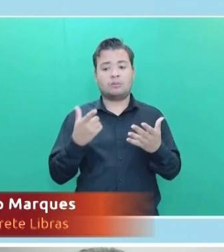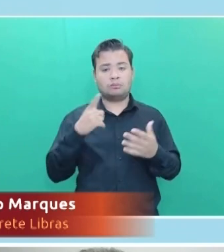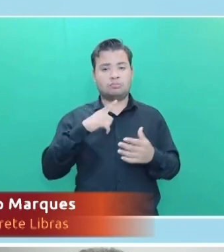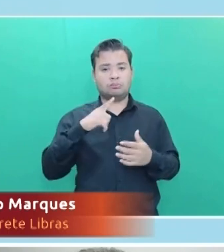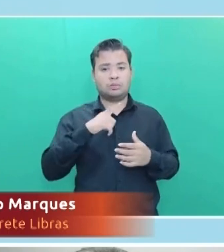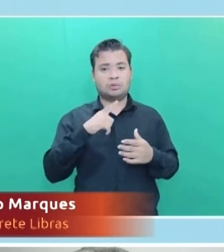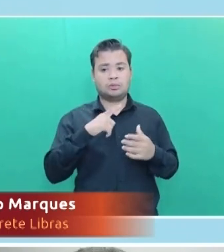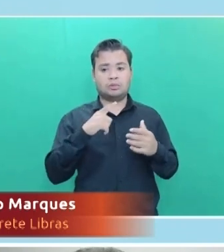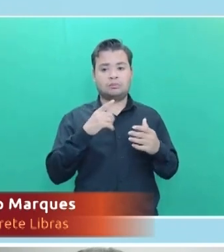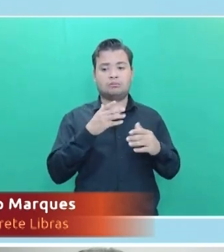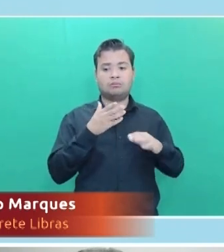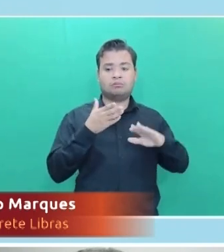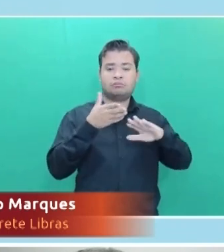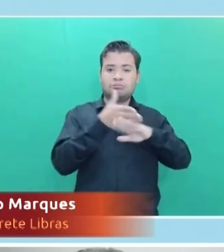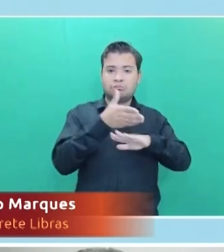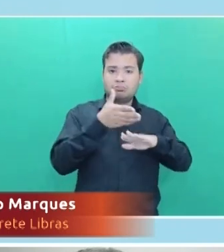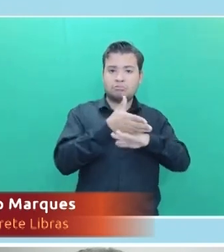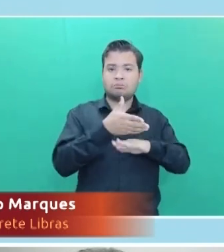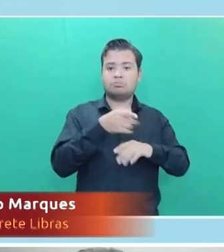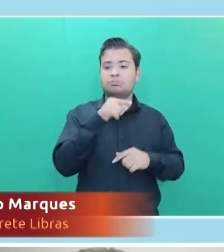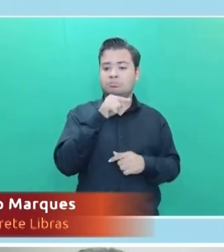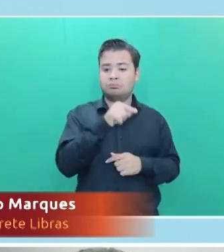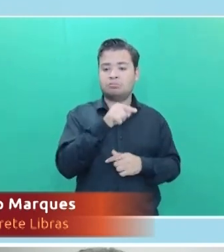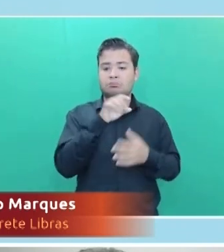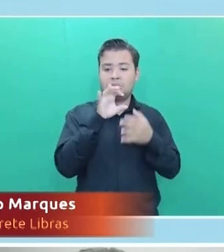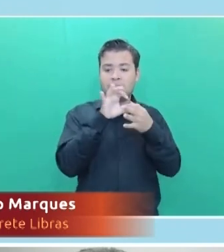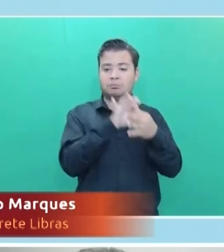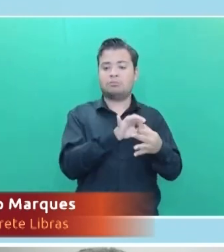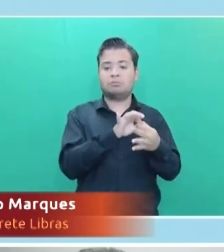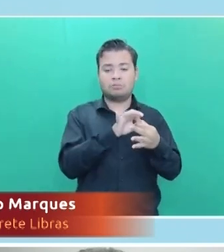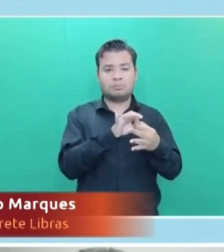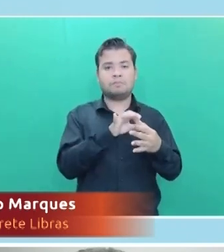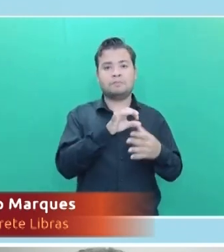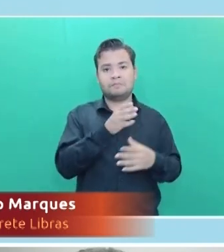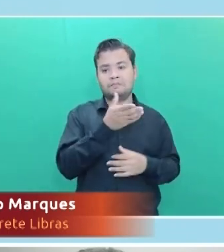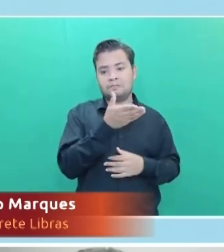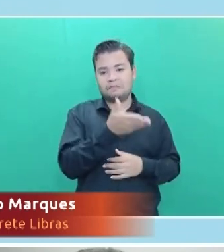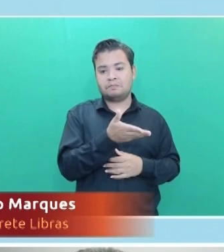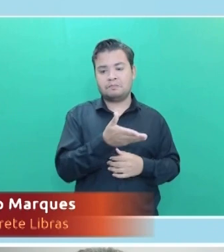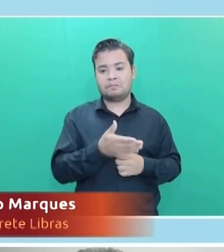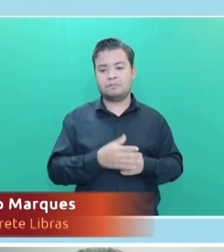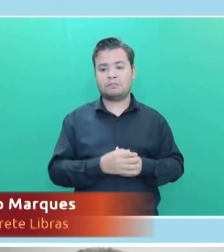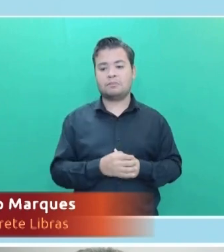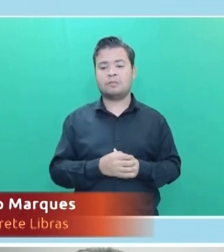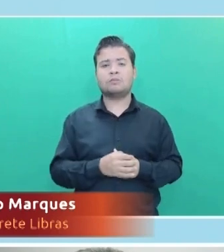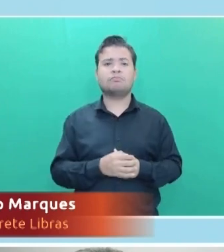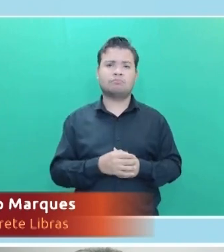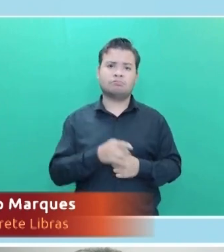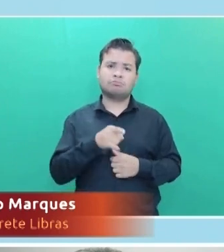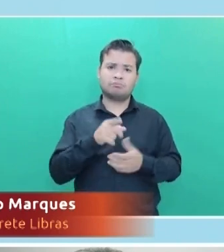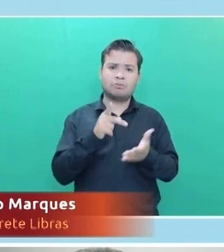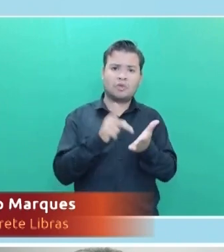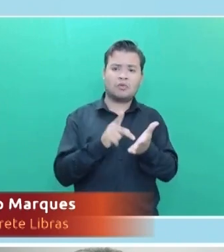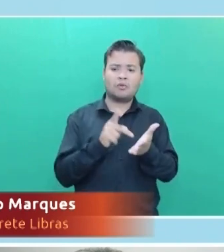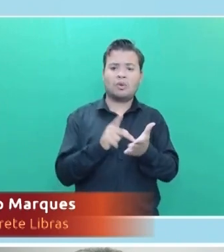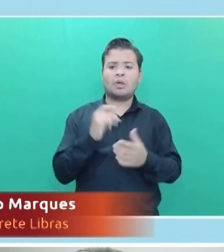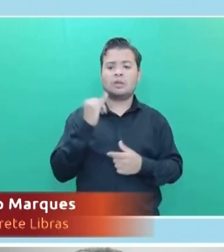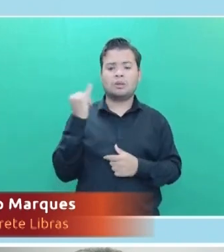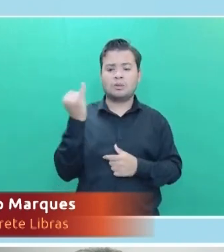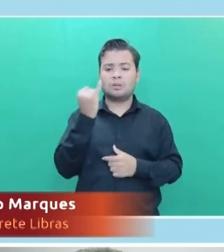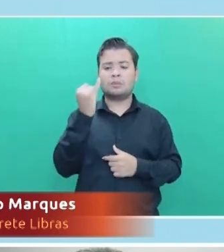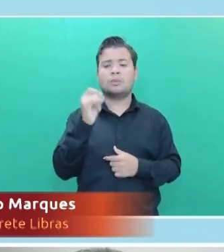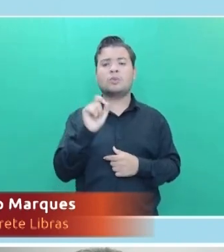pegando a carona, né? Então, é muito importante ter a nossa